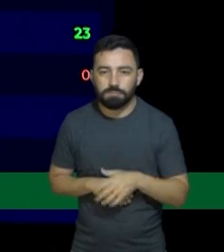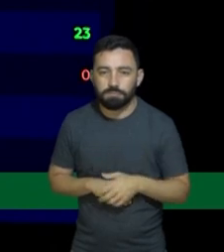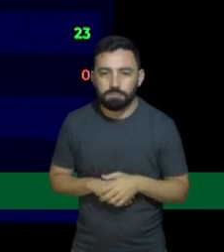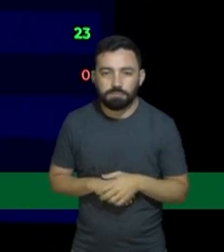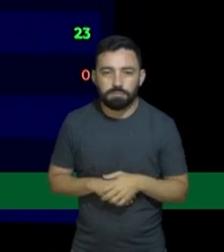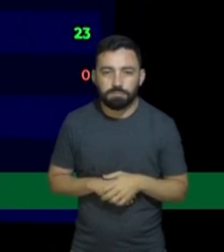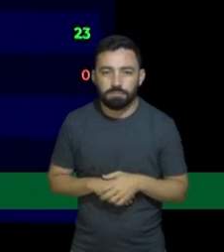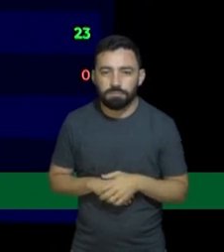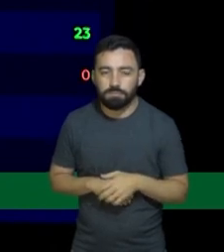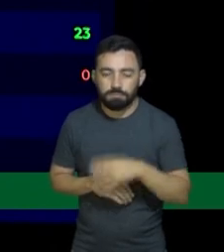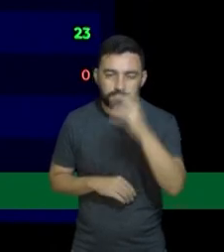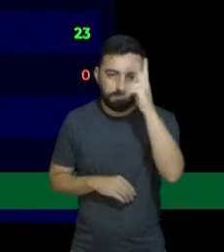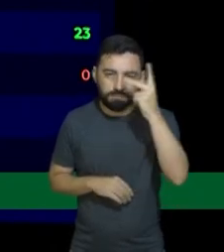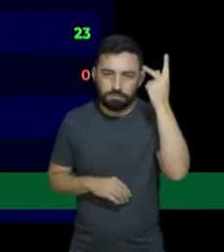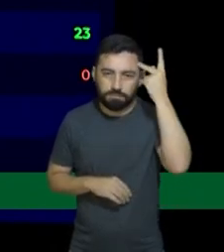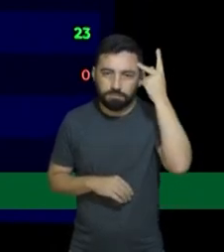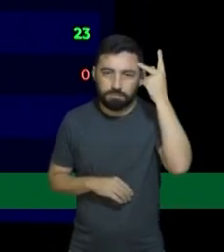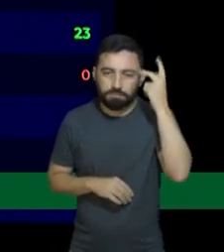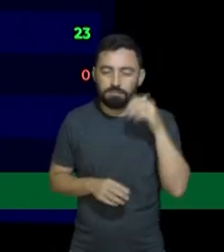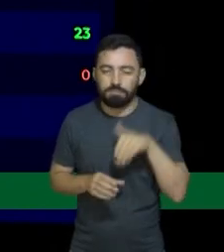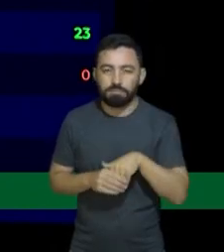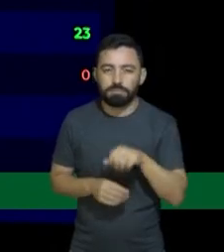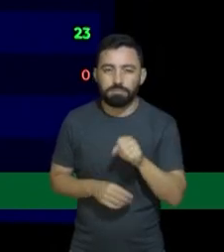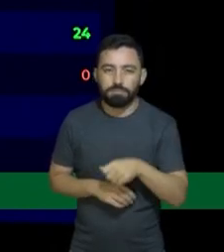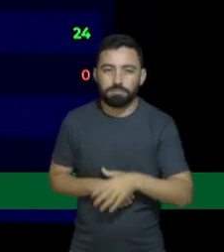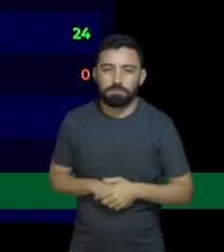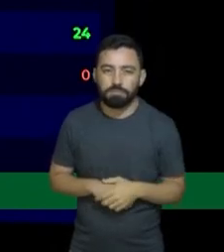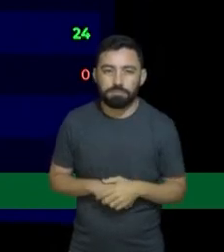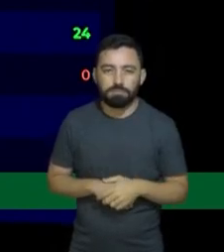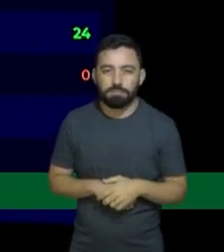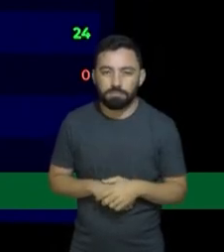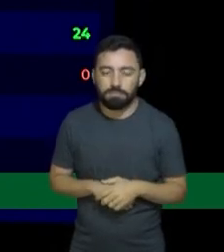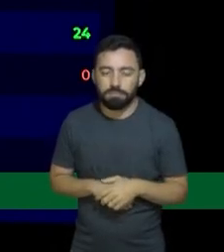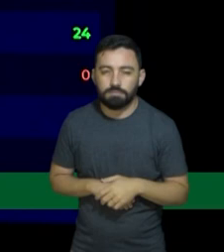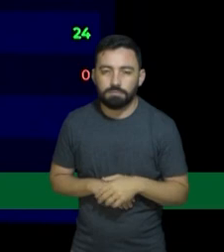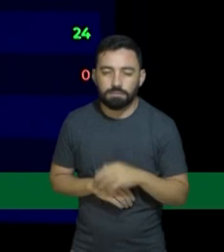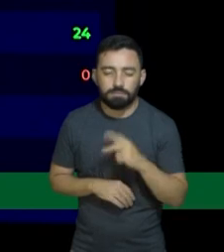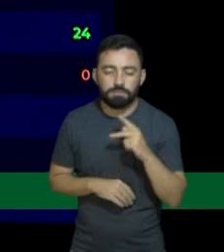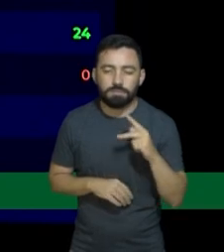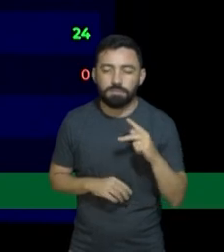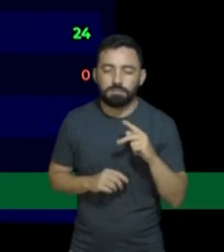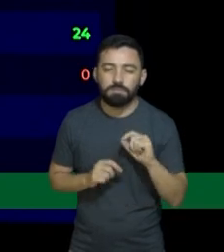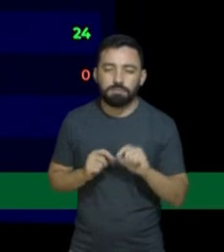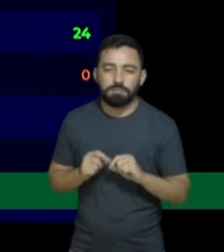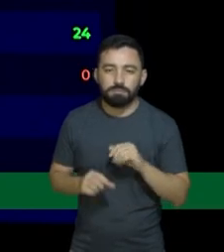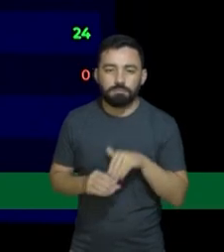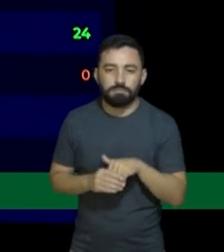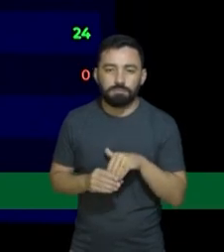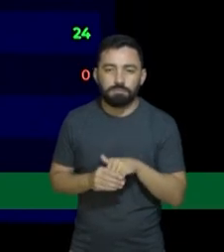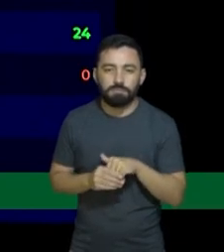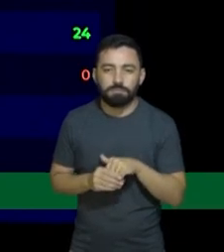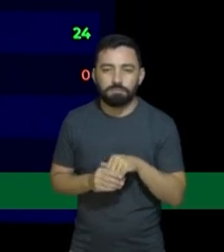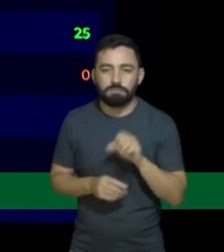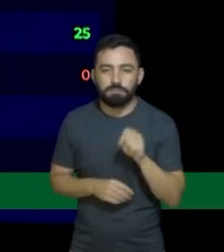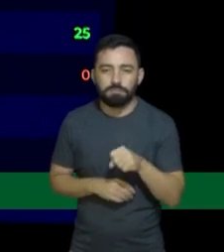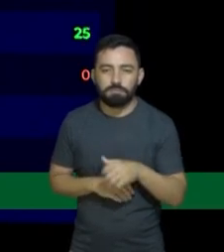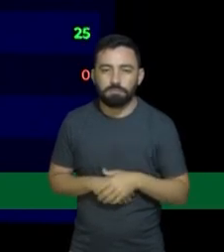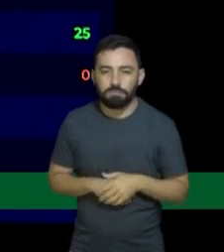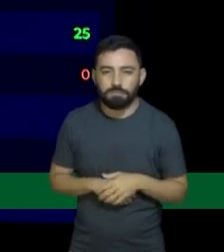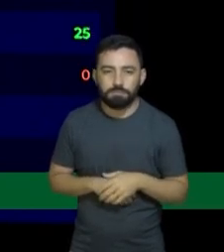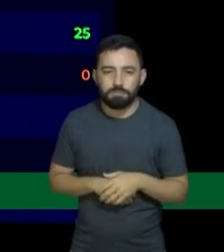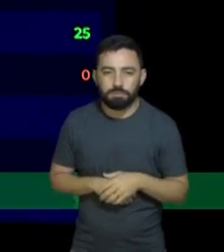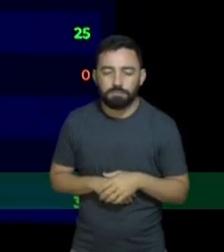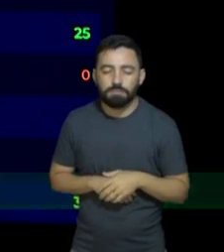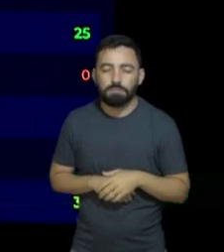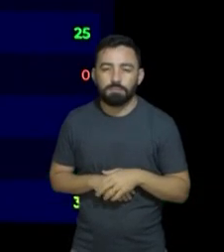deputada Paulinha deputada Paulinha vota sim como vota Deputado PP Colaço Deputado PP colao vota sim como vota Deputado